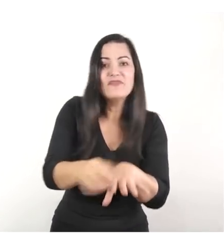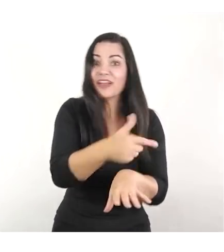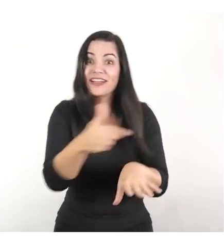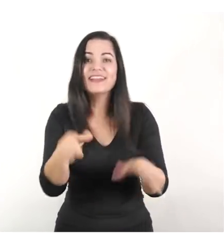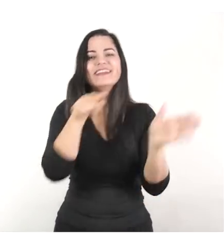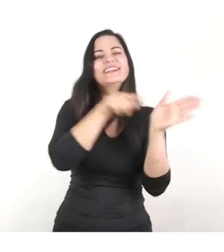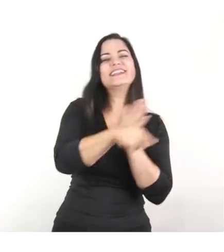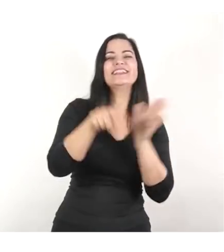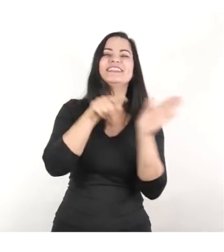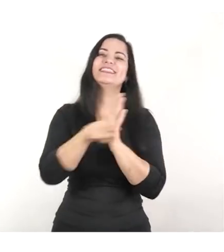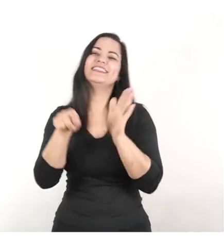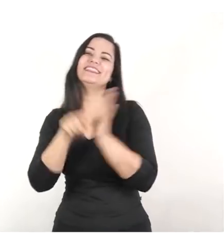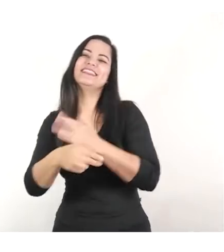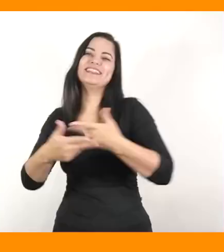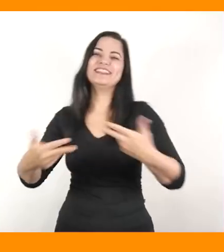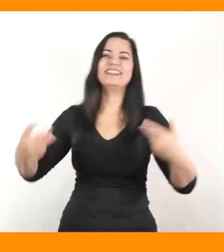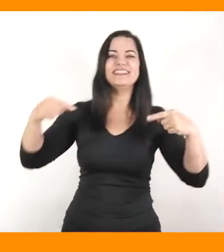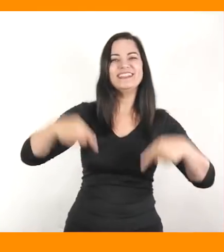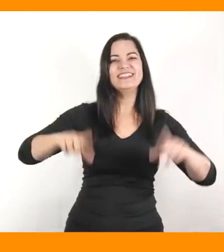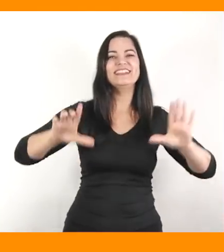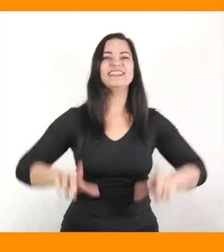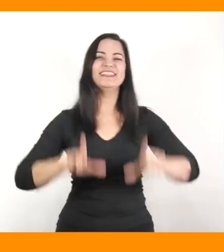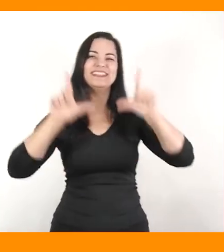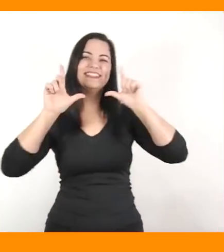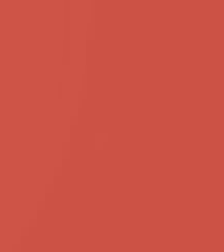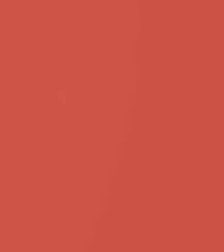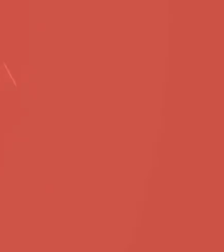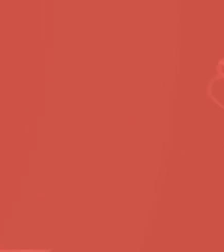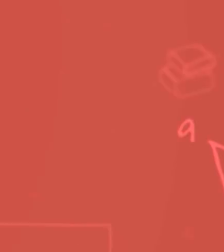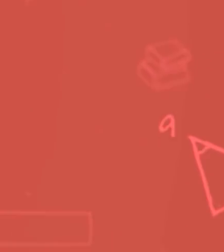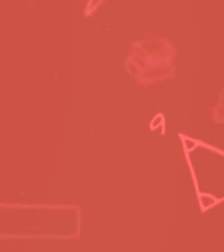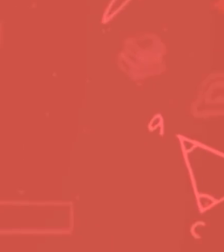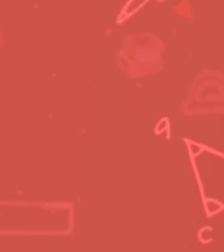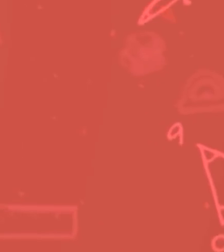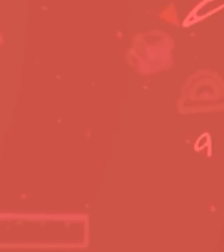que a pergunta a Luna faz. Esse é